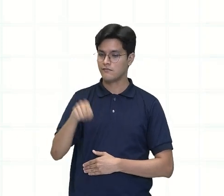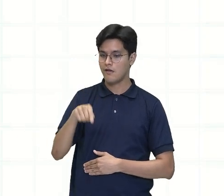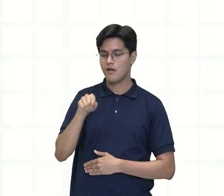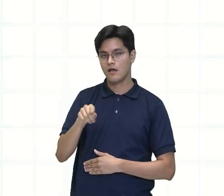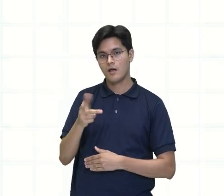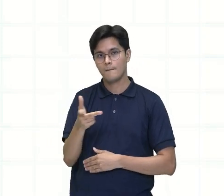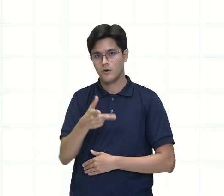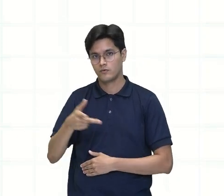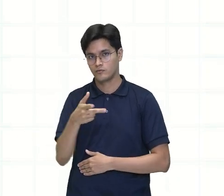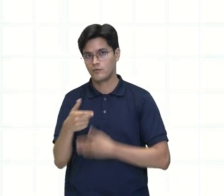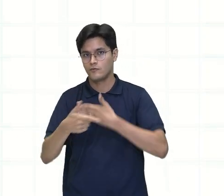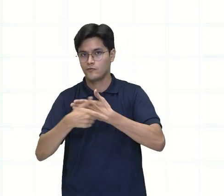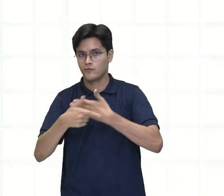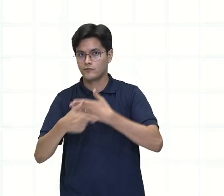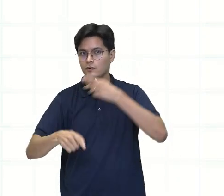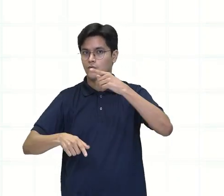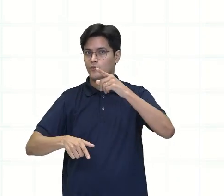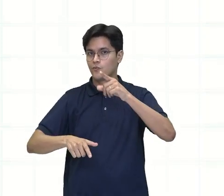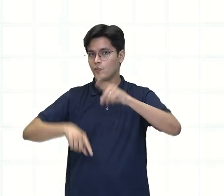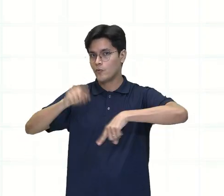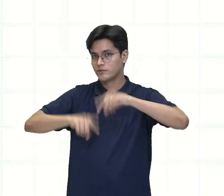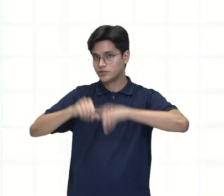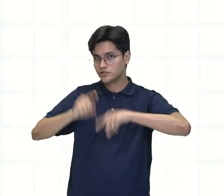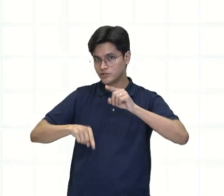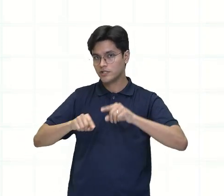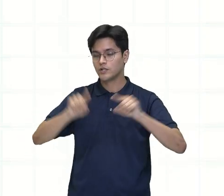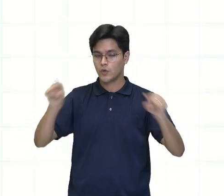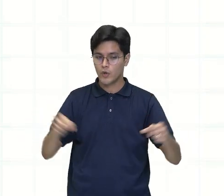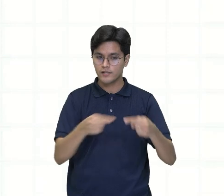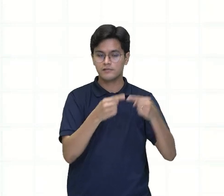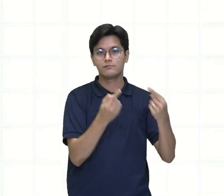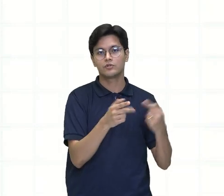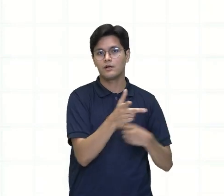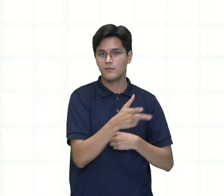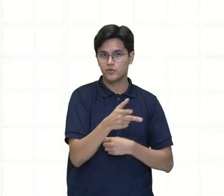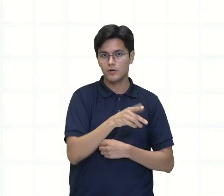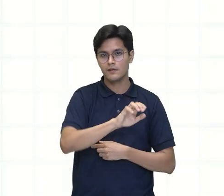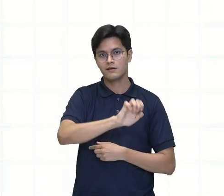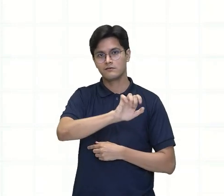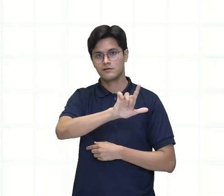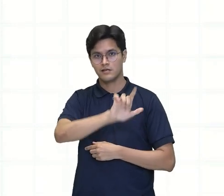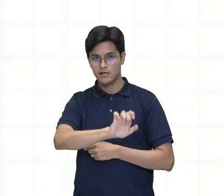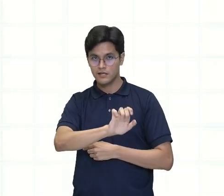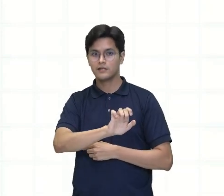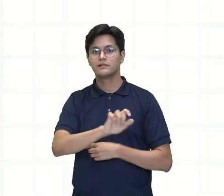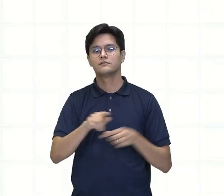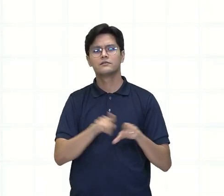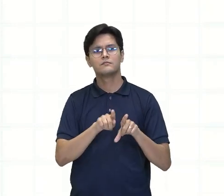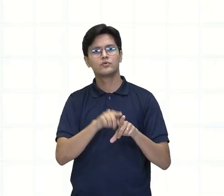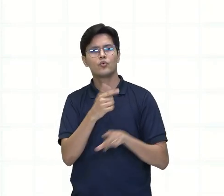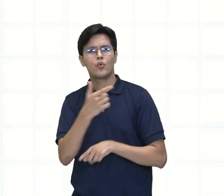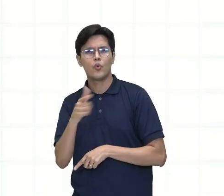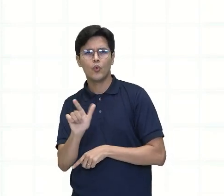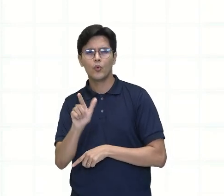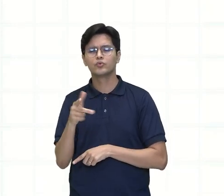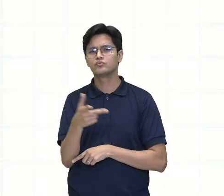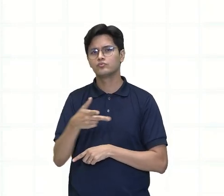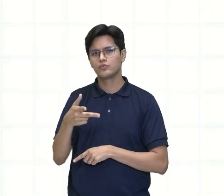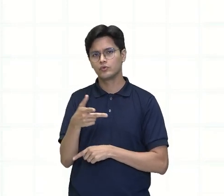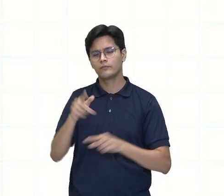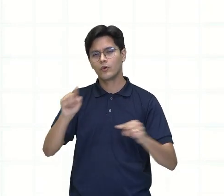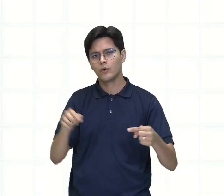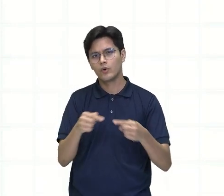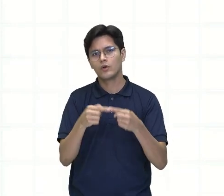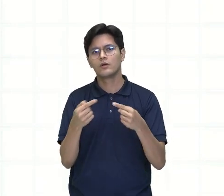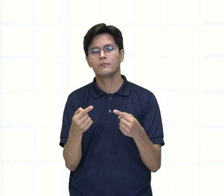de objeto que corresponde ao pronome ele, né? Outro, né, pronome que corresponde ao